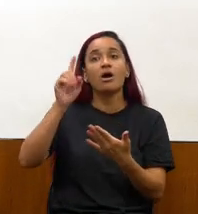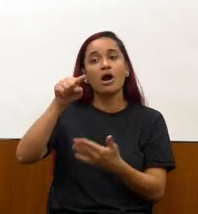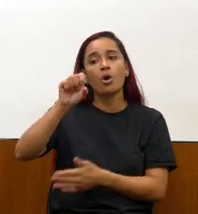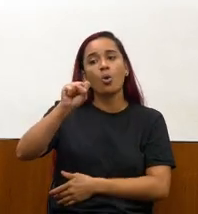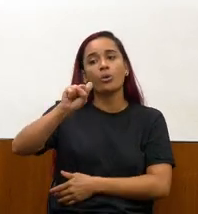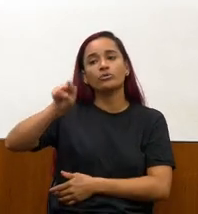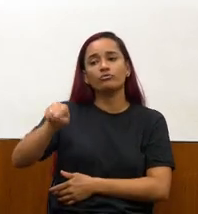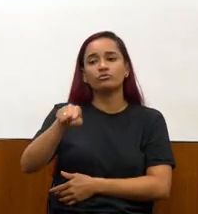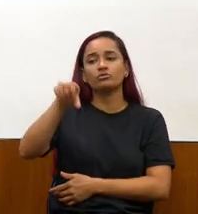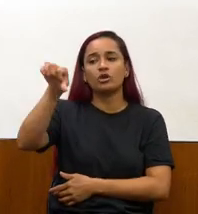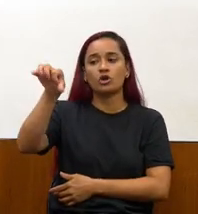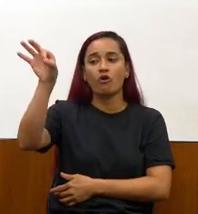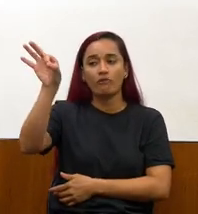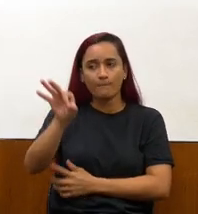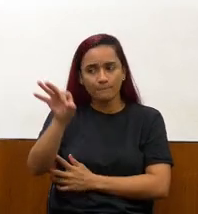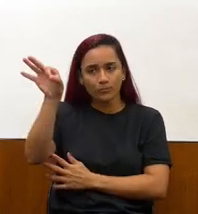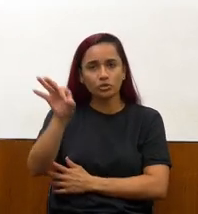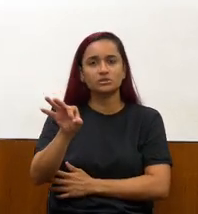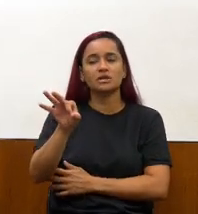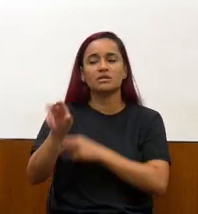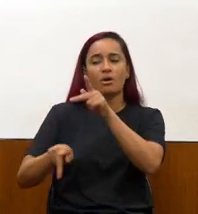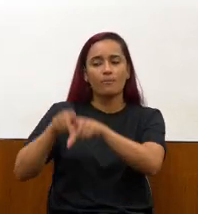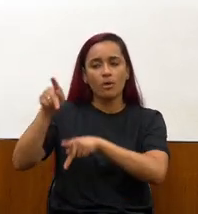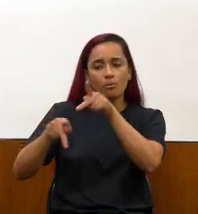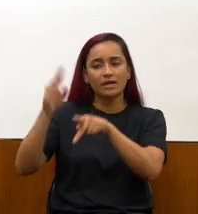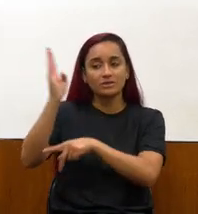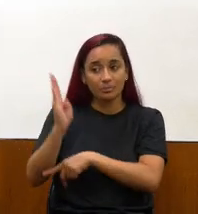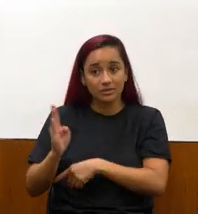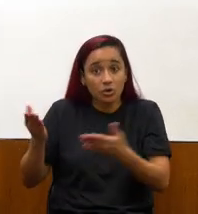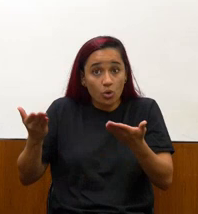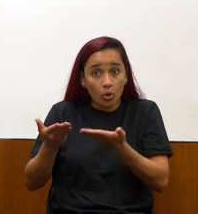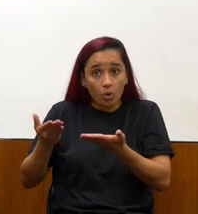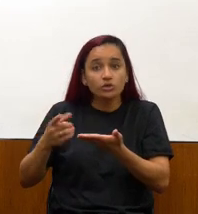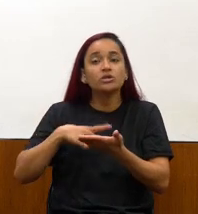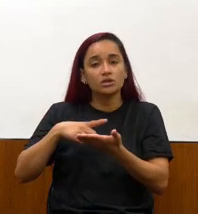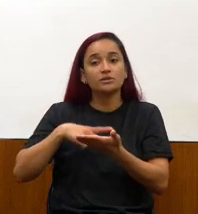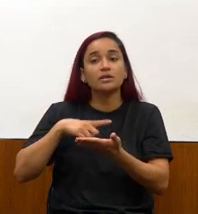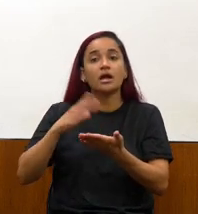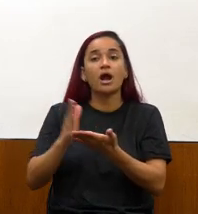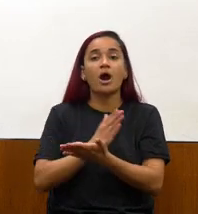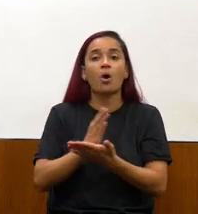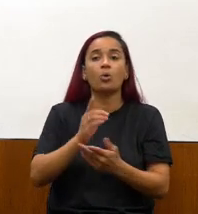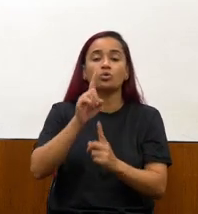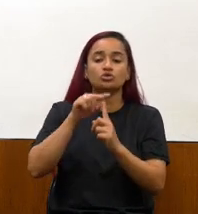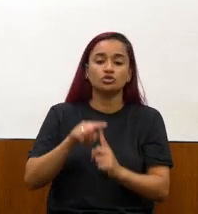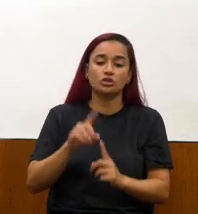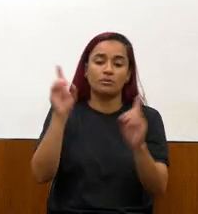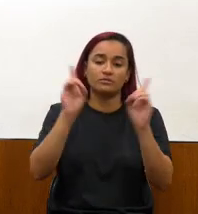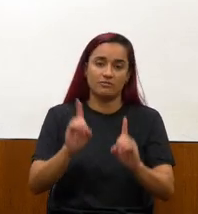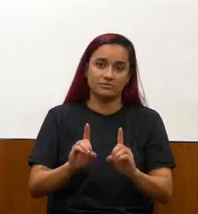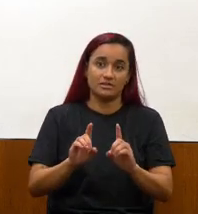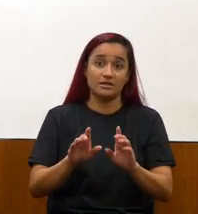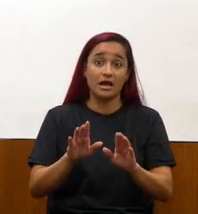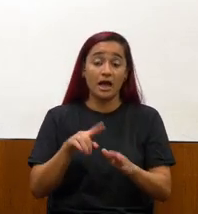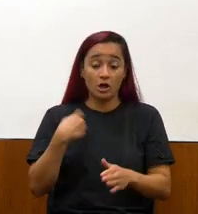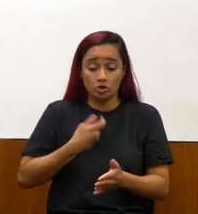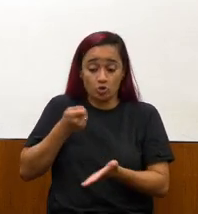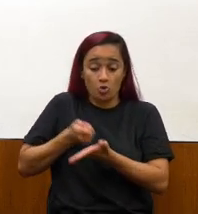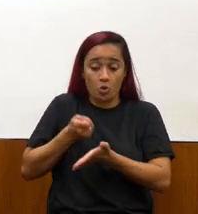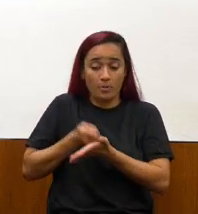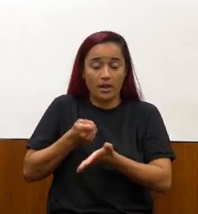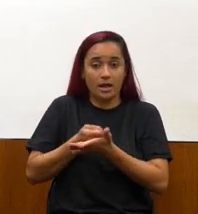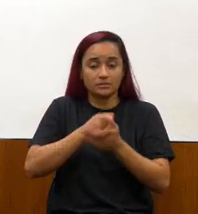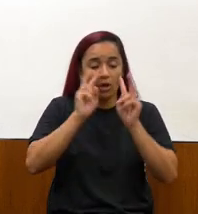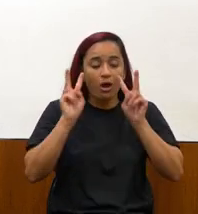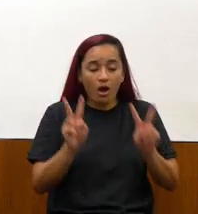8,9% da população brasileira hoje possui algum tipo de deficiência. E é dever nosso olhar não apenas para as